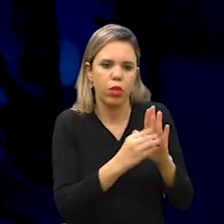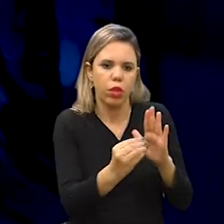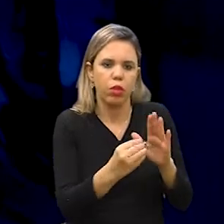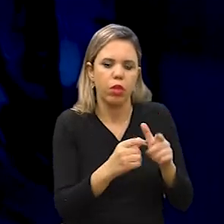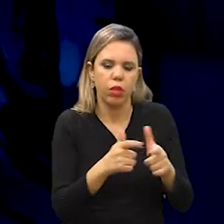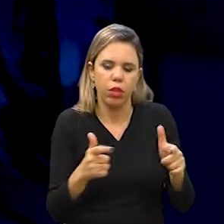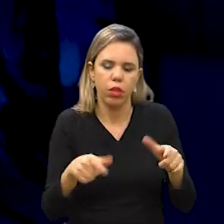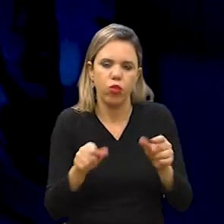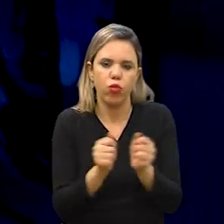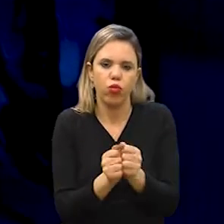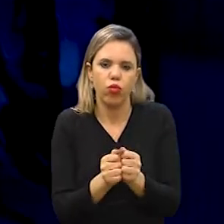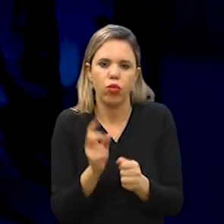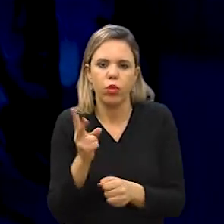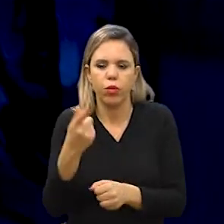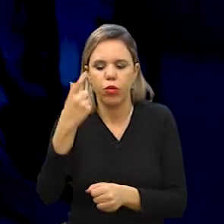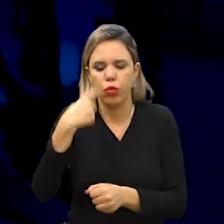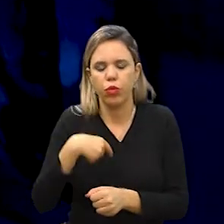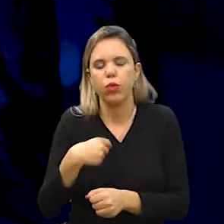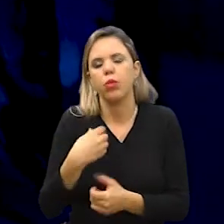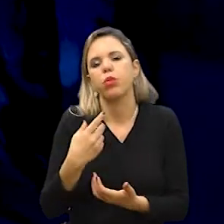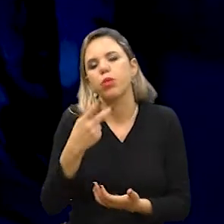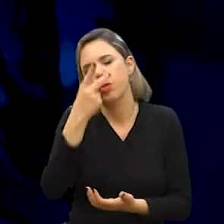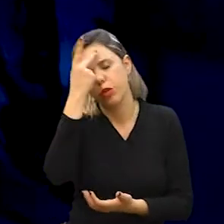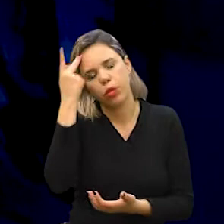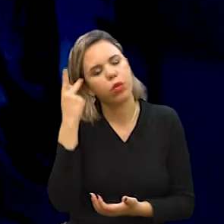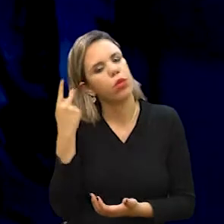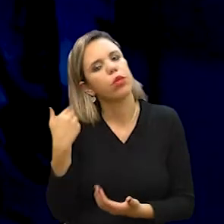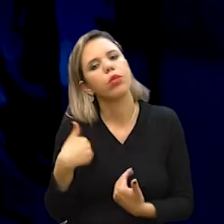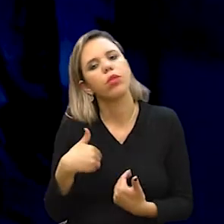crescerem junto. Eu sempre fui uma pessoa muito,